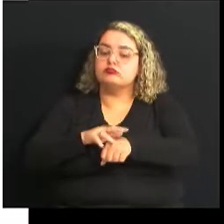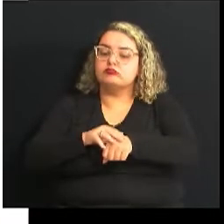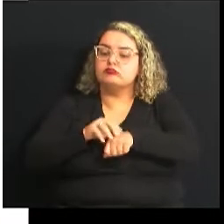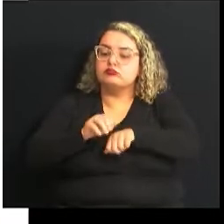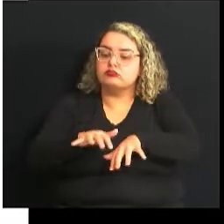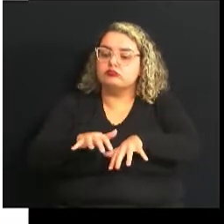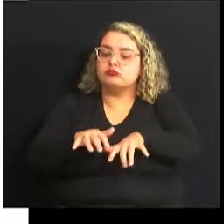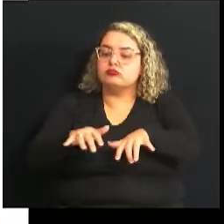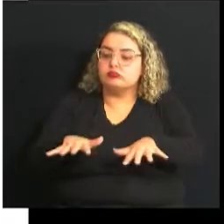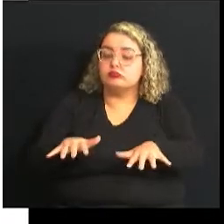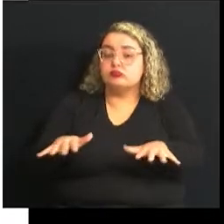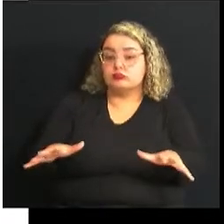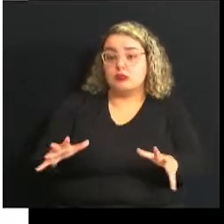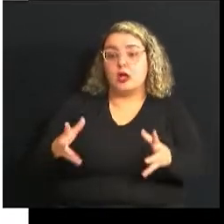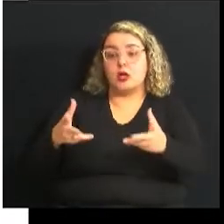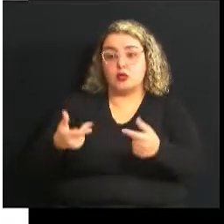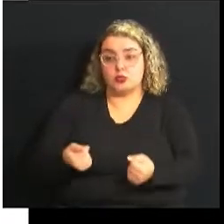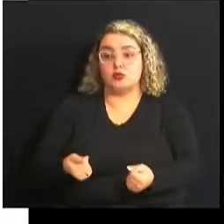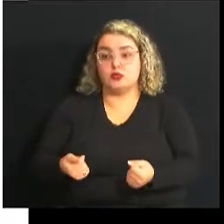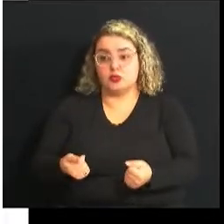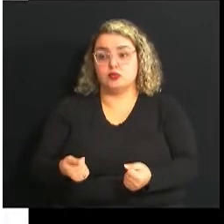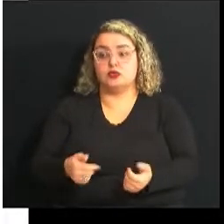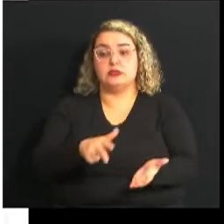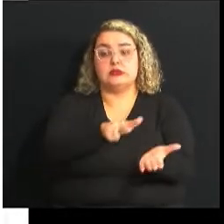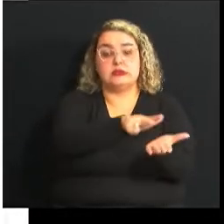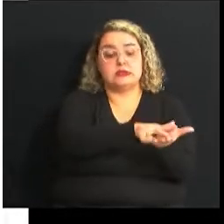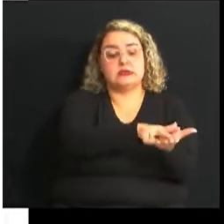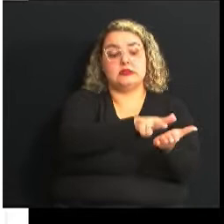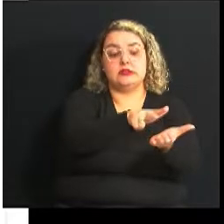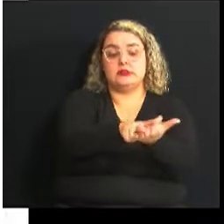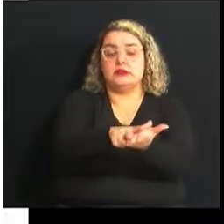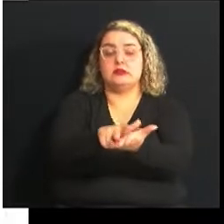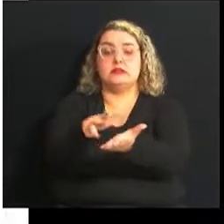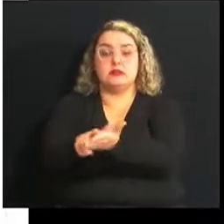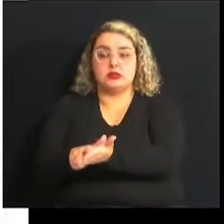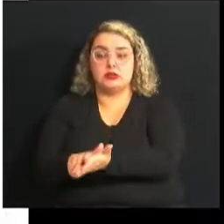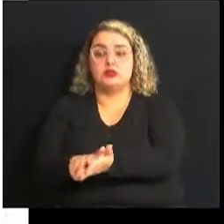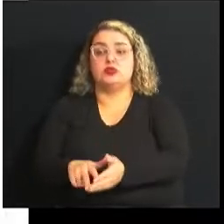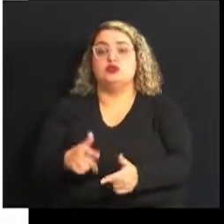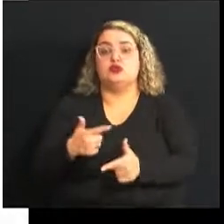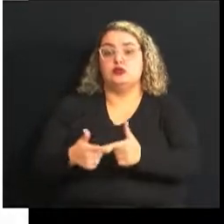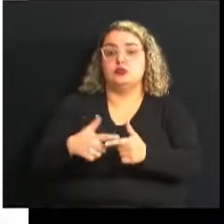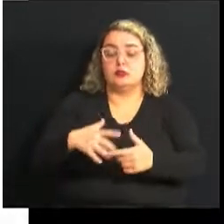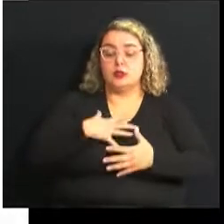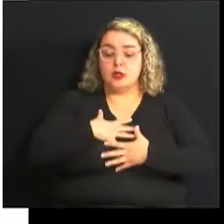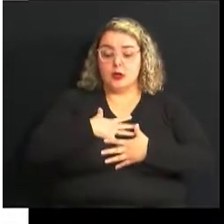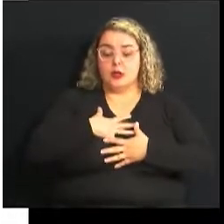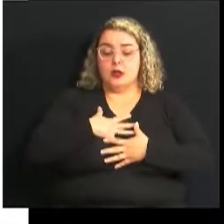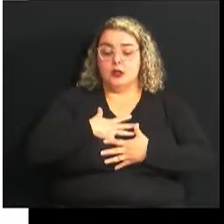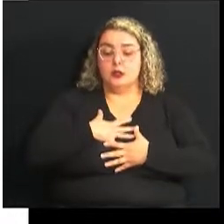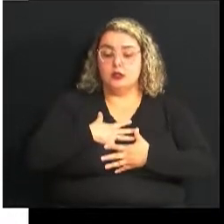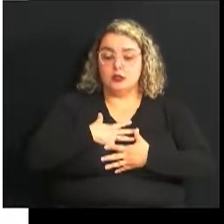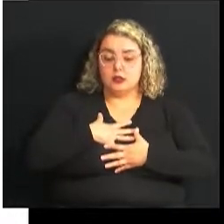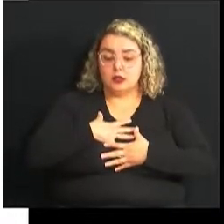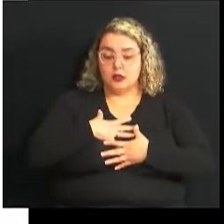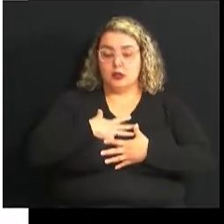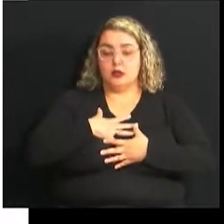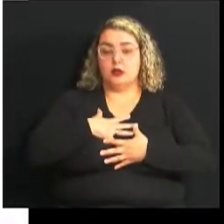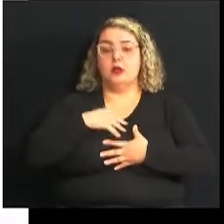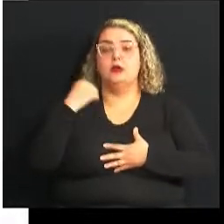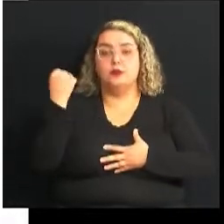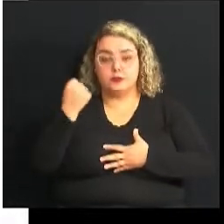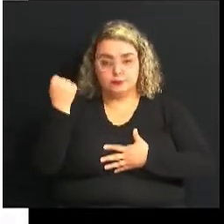os casos em geral e as internações devido a síndromes respiratórias no nosso município. Nós estamos falando